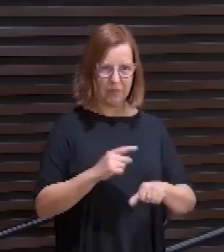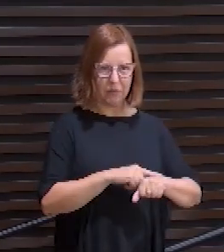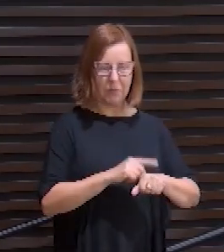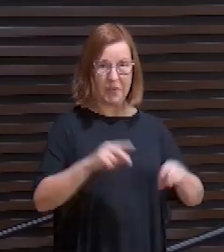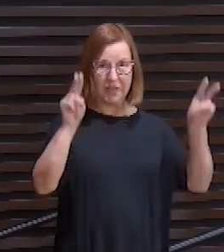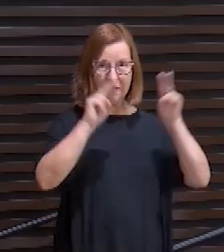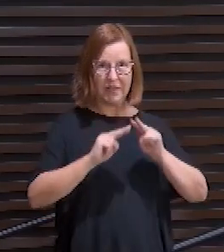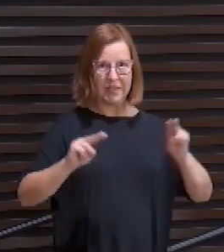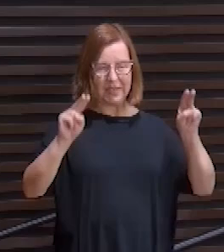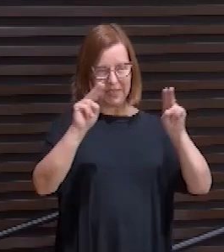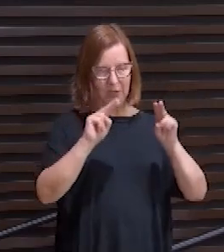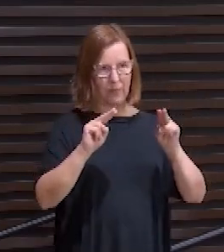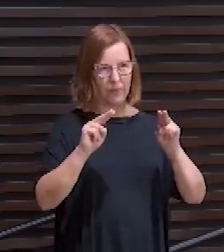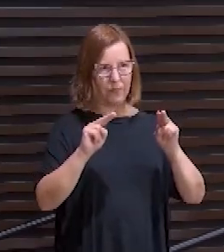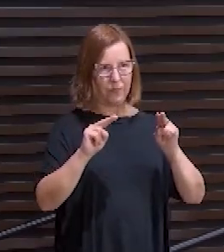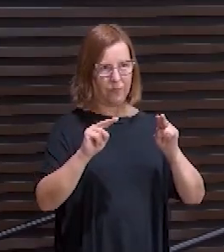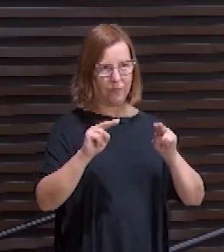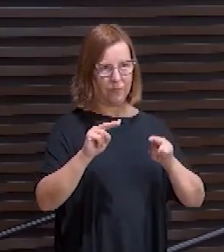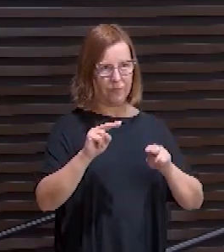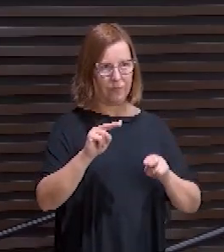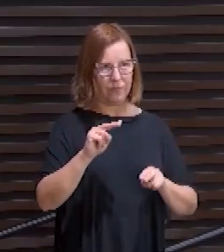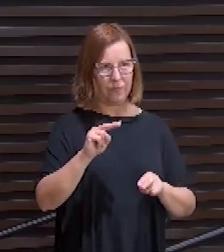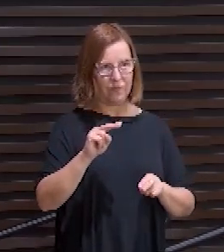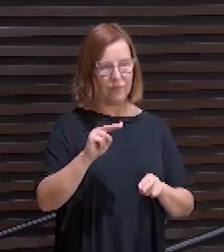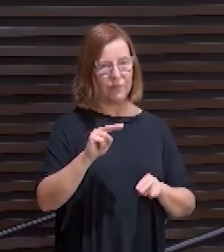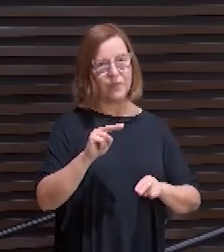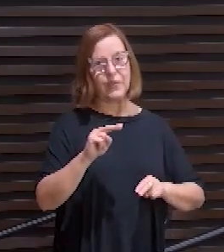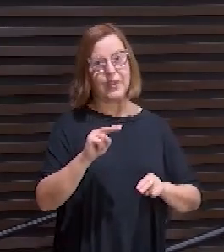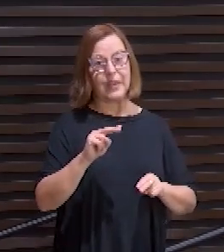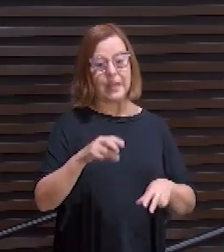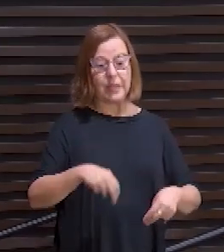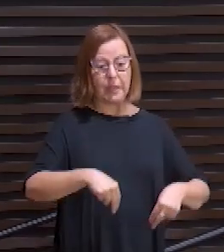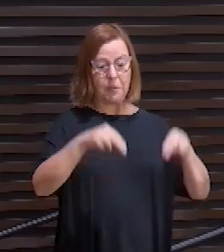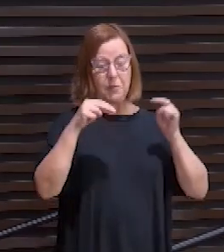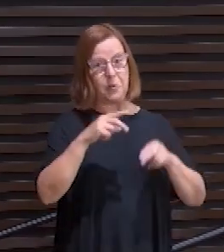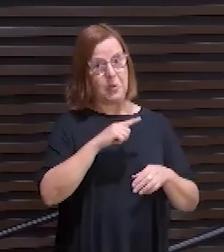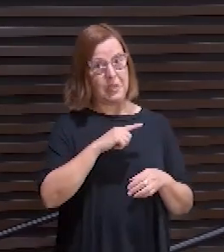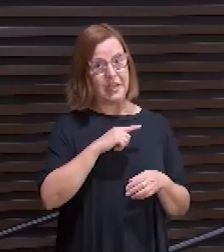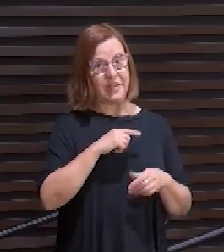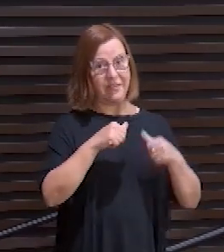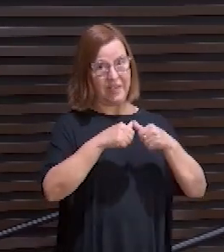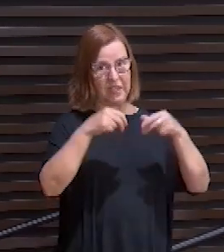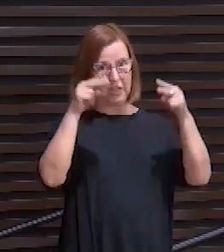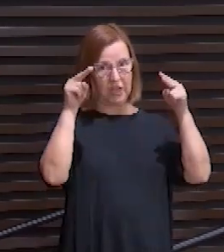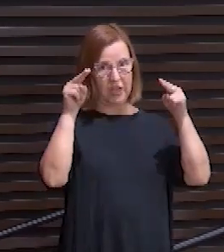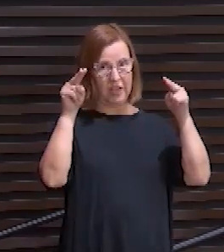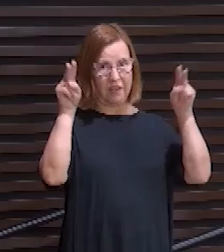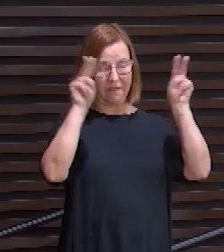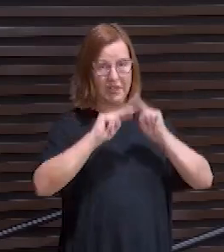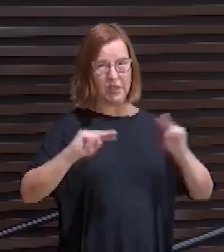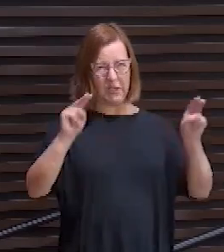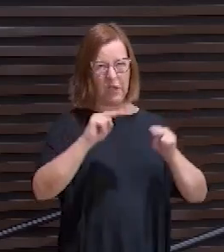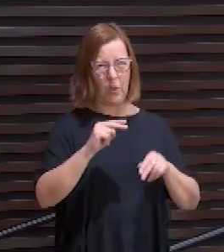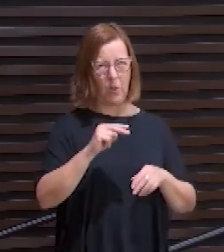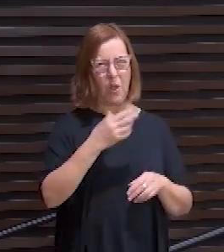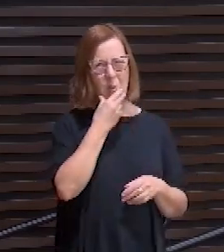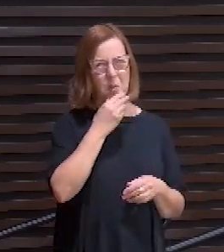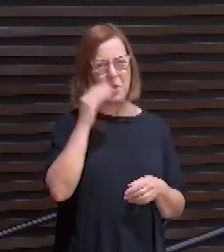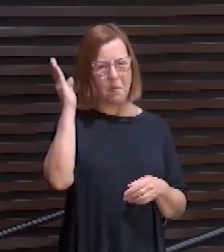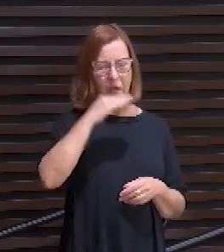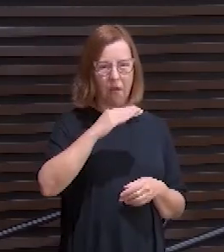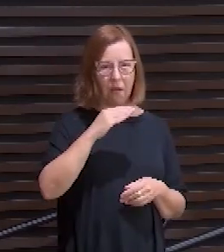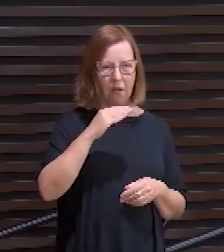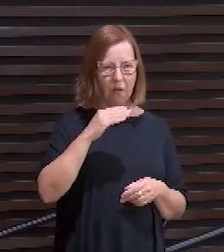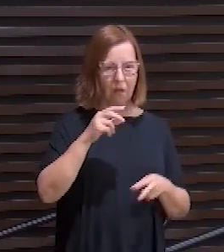foi tida por Nabucodonosor, um homem perverso, ele enxerga os reinos deste mundo